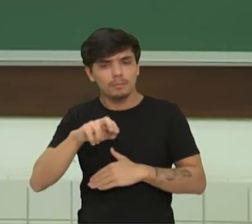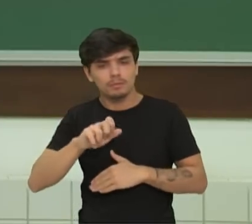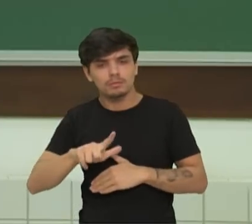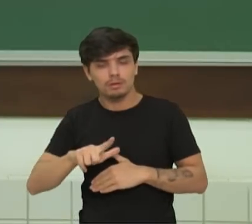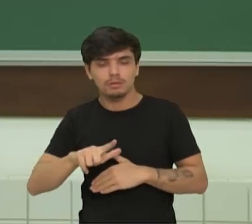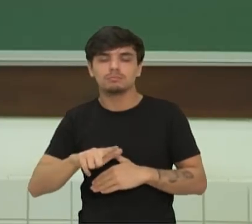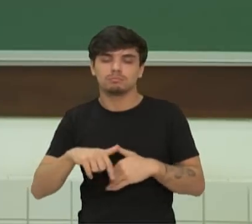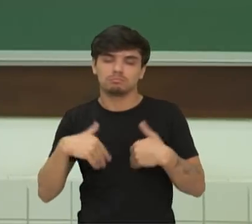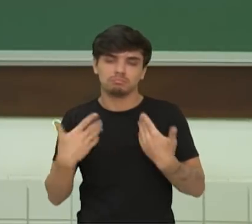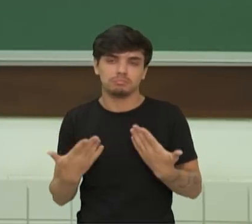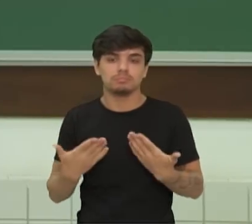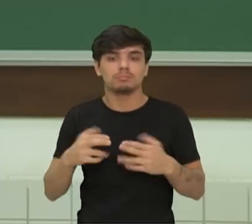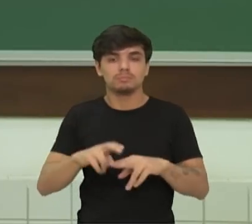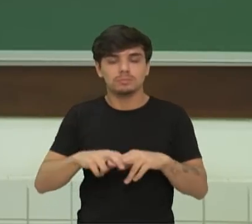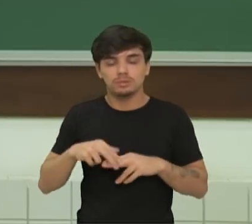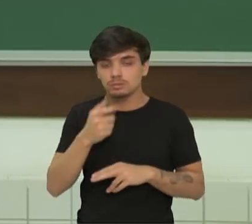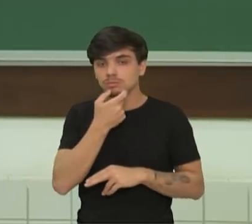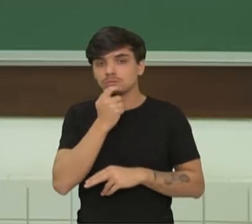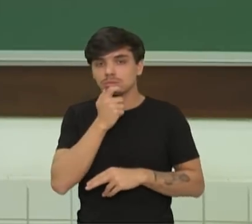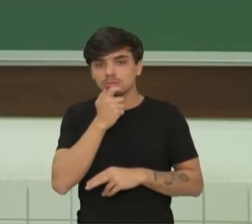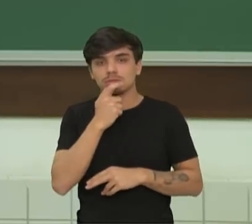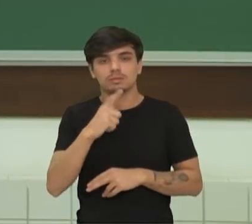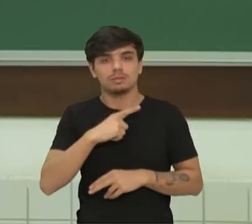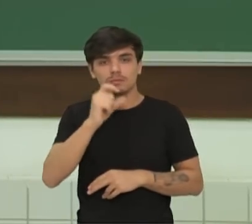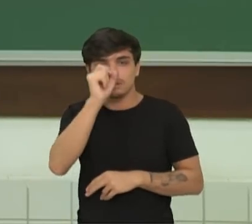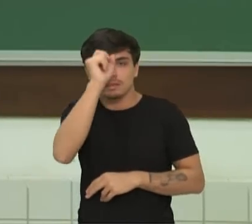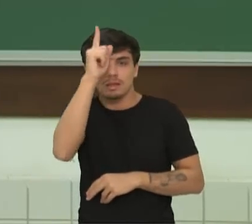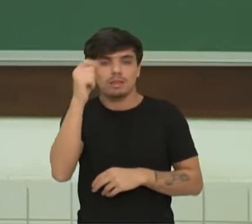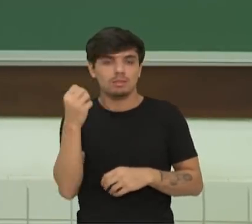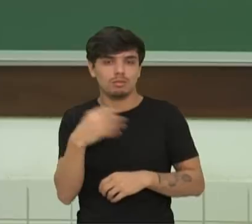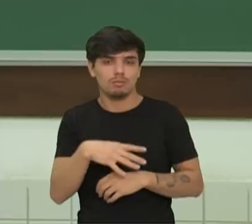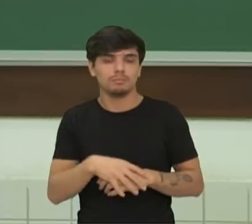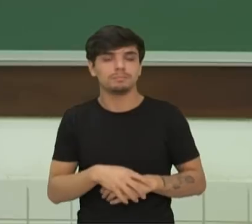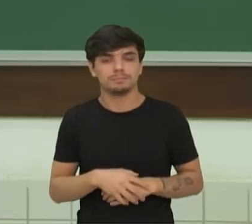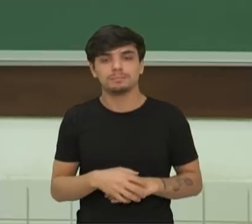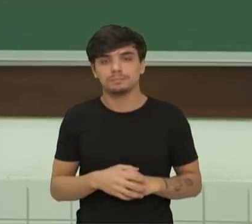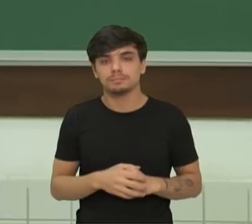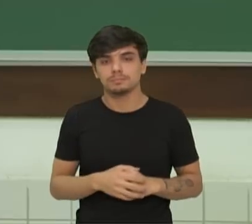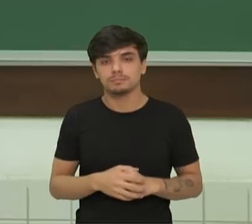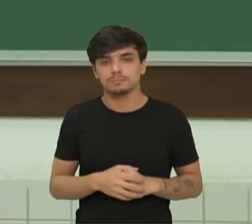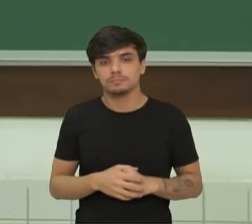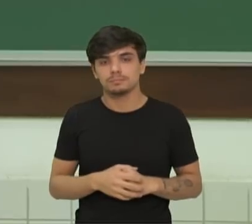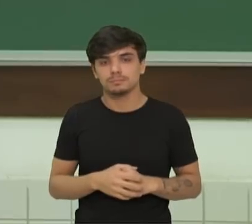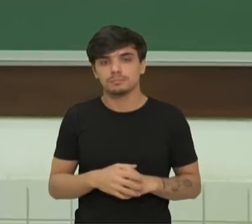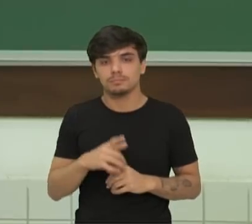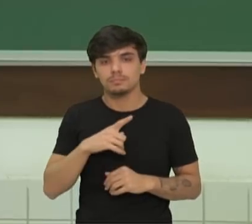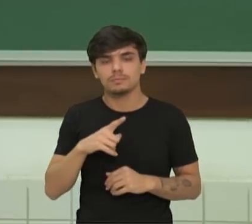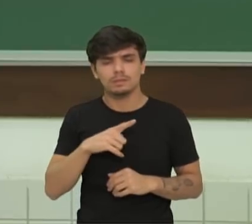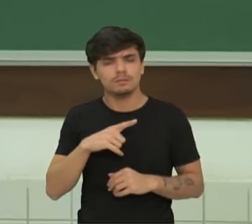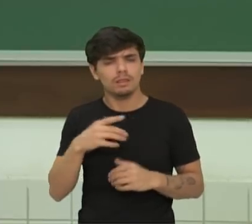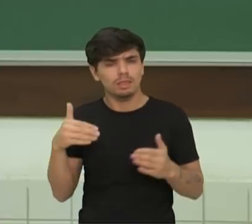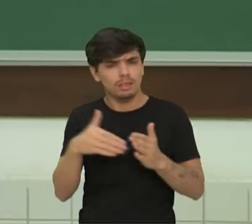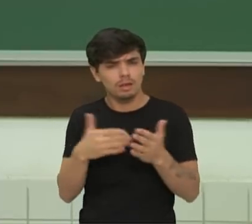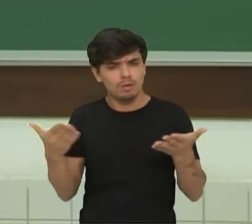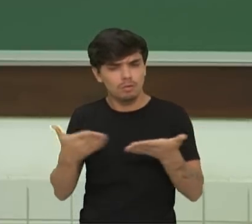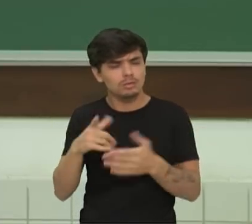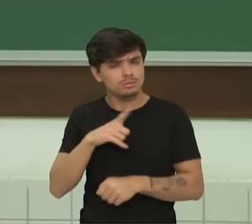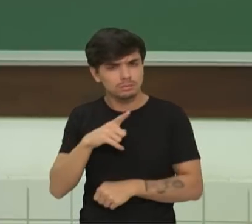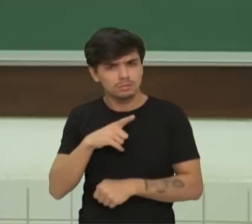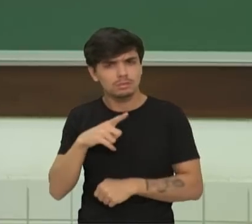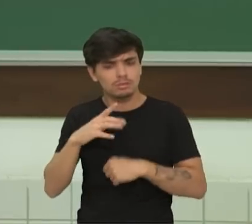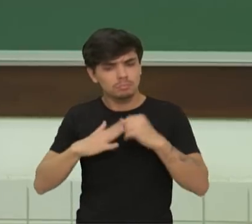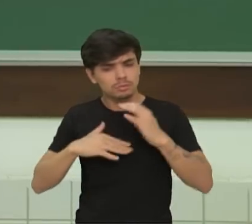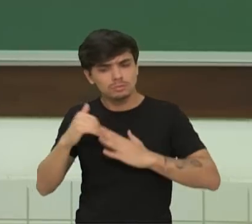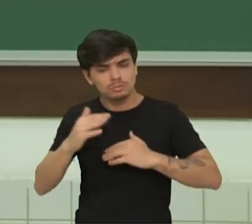que a Inglaterra resolveu ter uma ideia nova. Vamos montar uma linha de produção. A linha de produção que existe até hoje. Claro, de